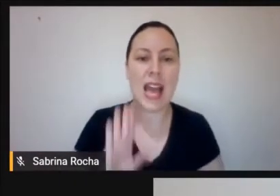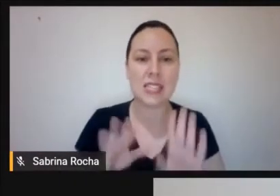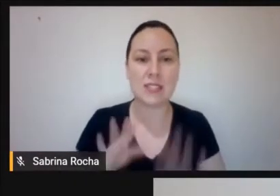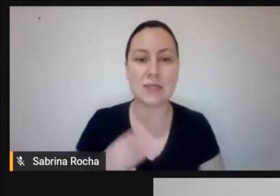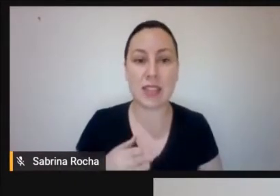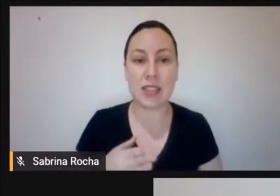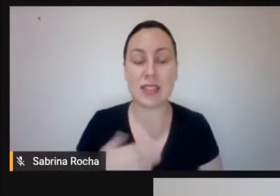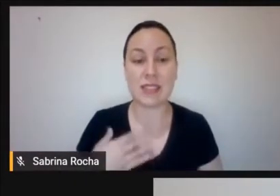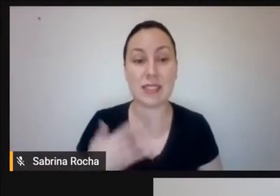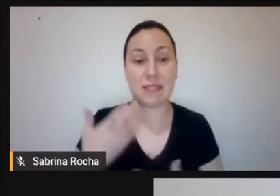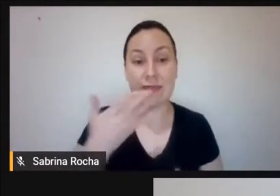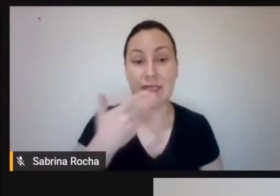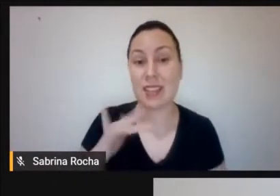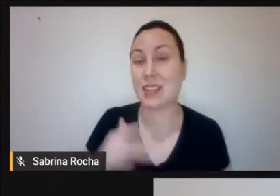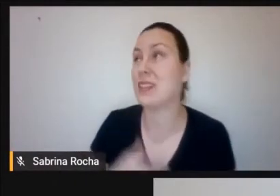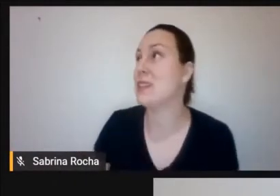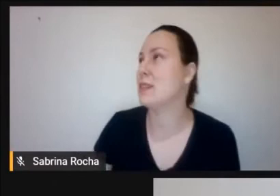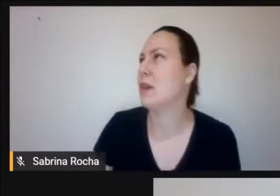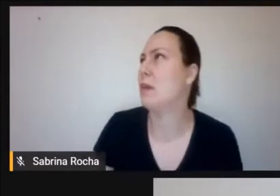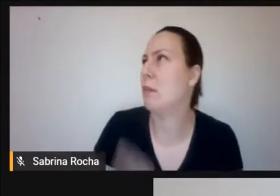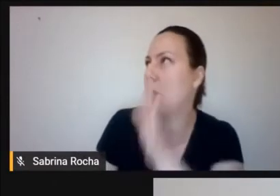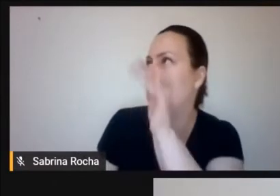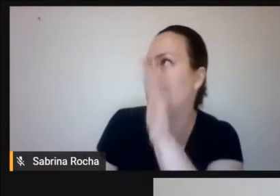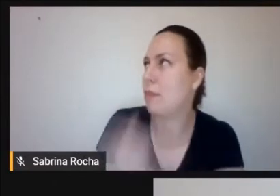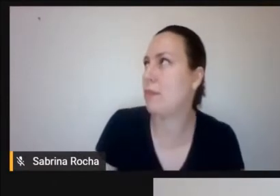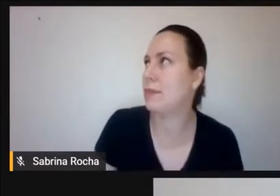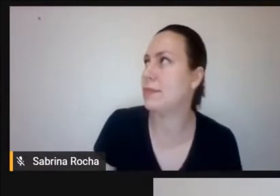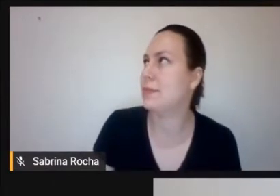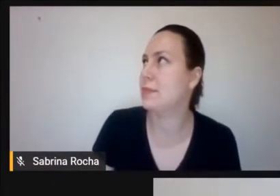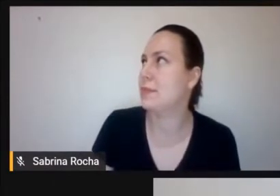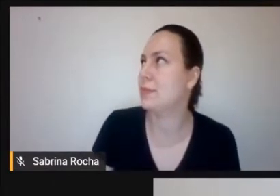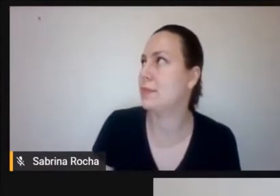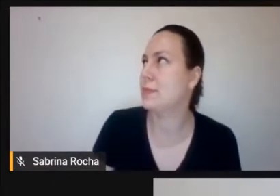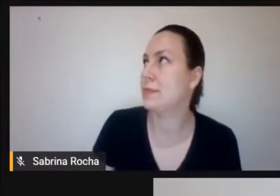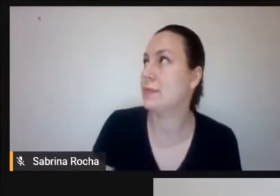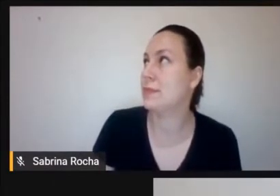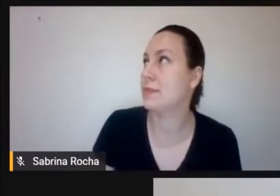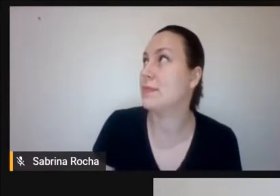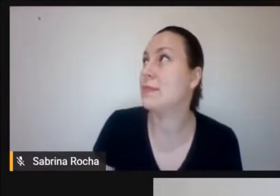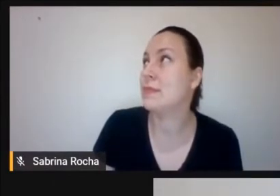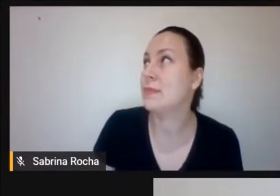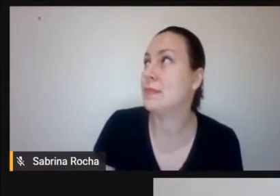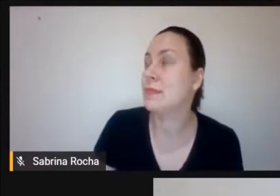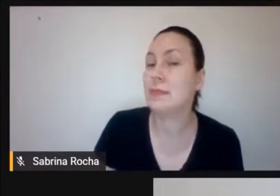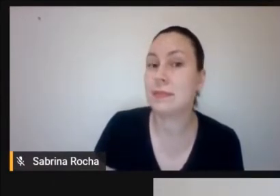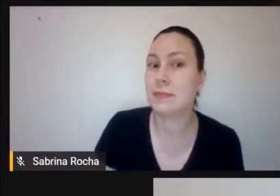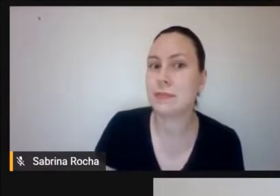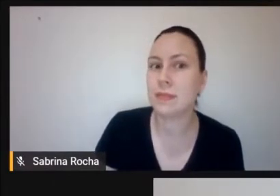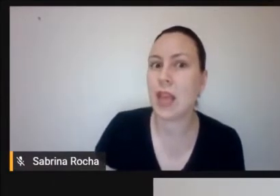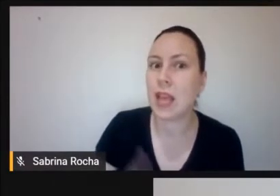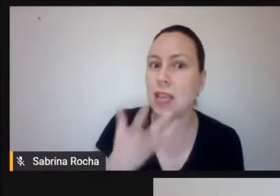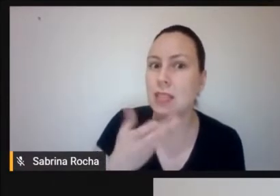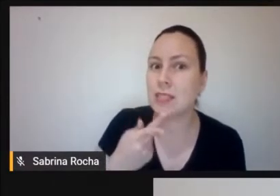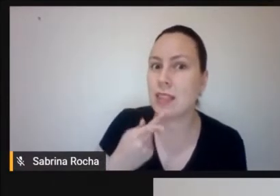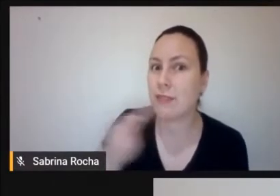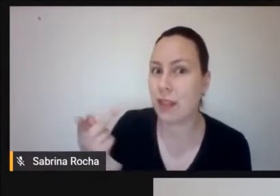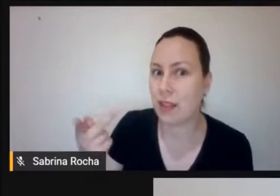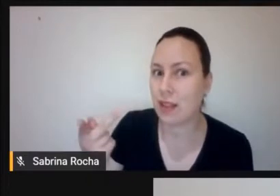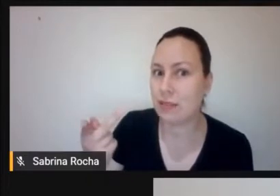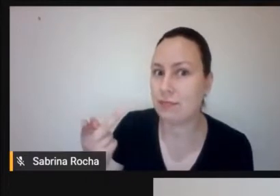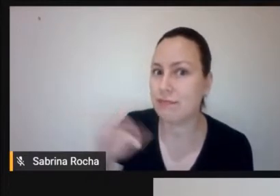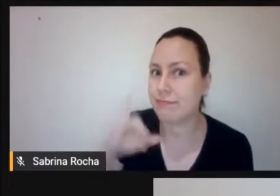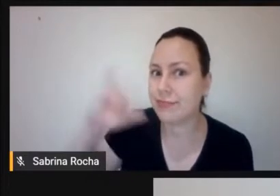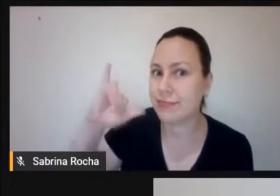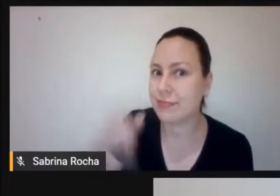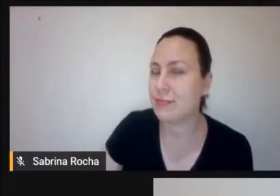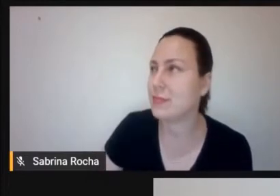falar. Ela observa o mundo adulto. Fica observando. Só com a observação dela, ela já está falando